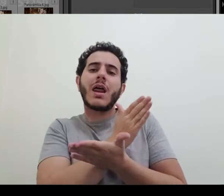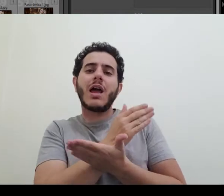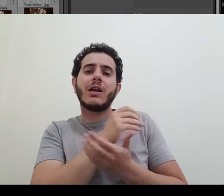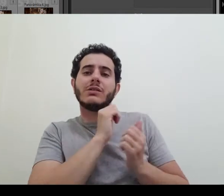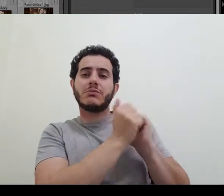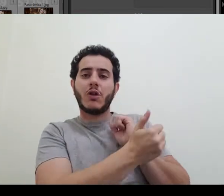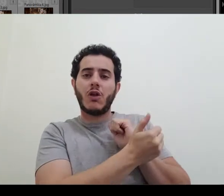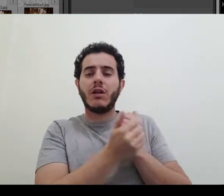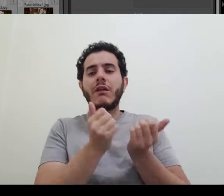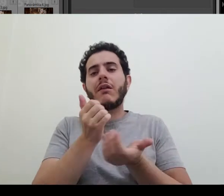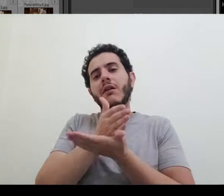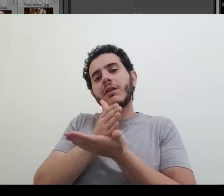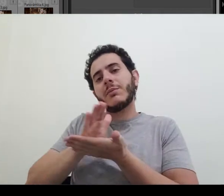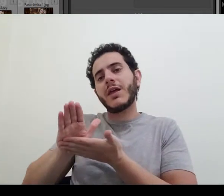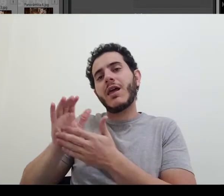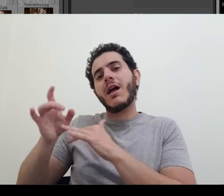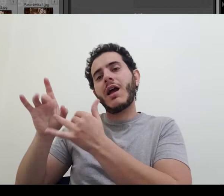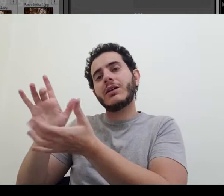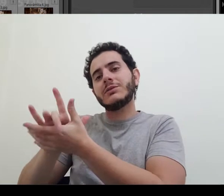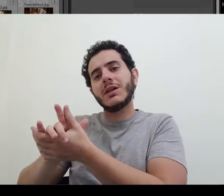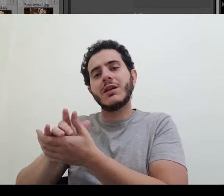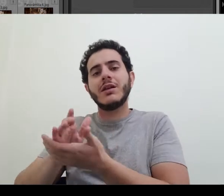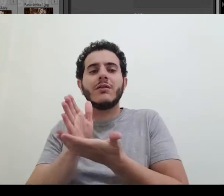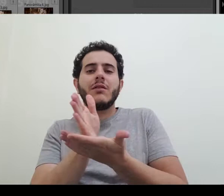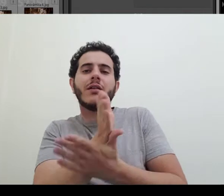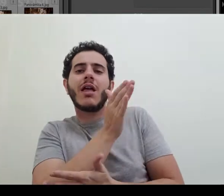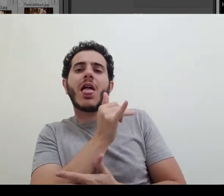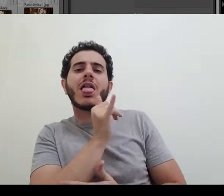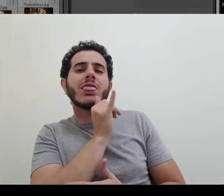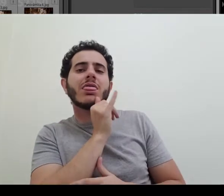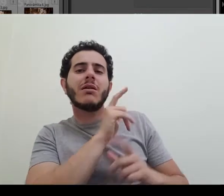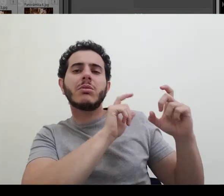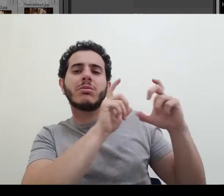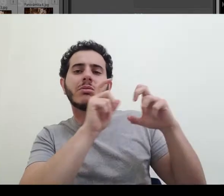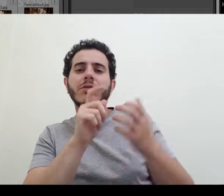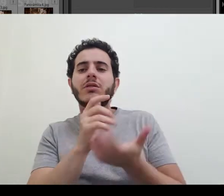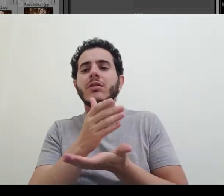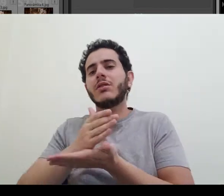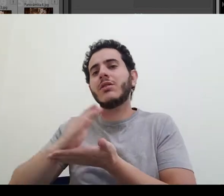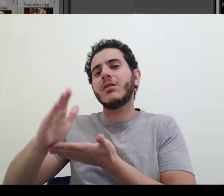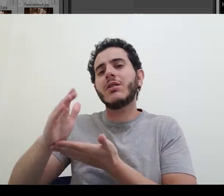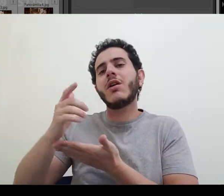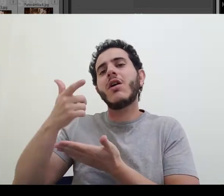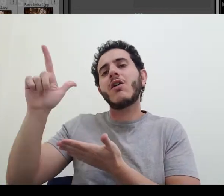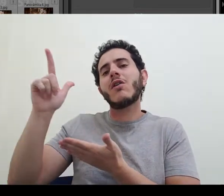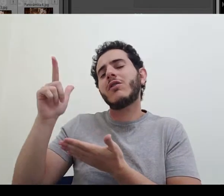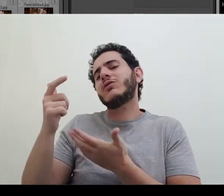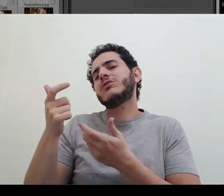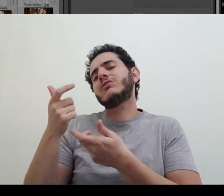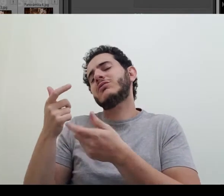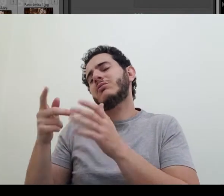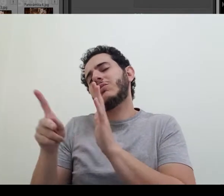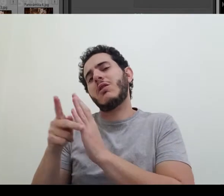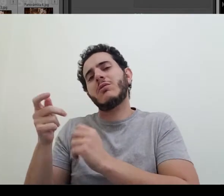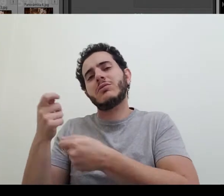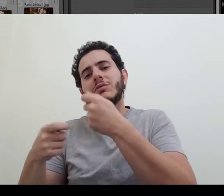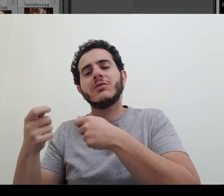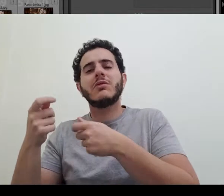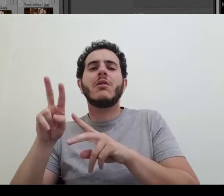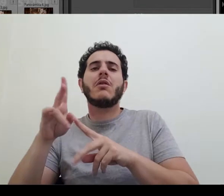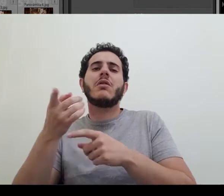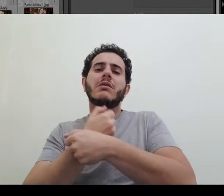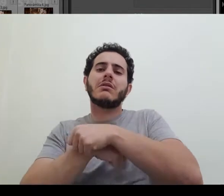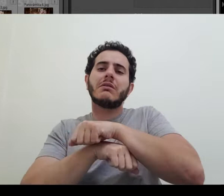um catálogo para casamento, um catálogo para moda, um catálogo para publicidade, um catálogo para aniversários infantis, enfim,